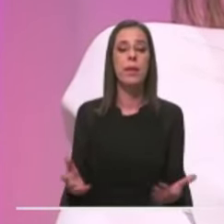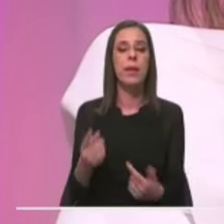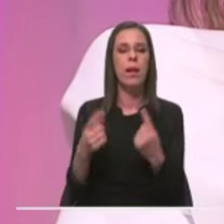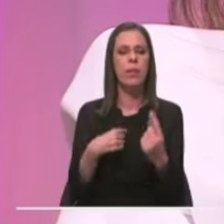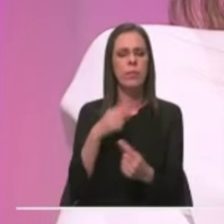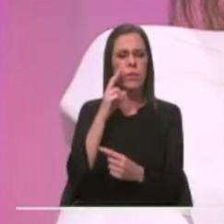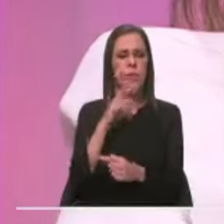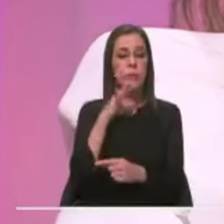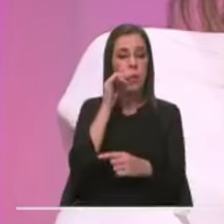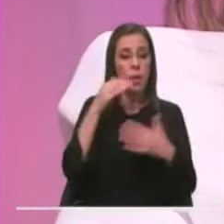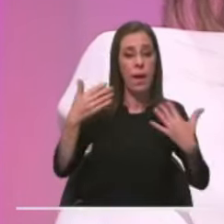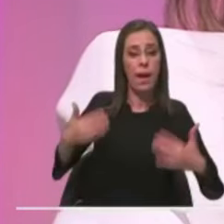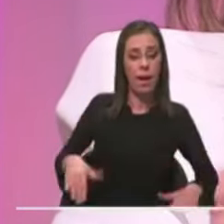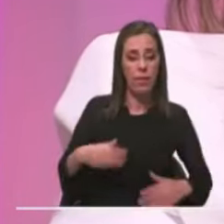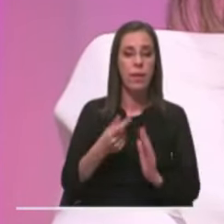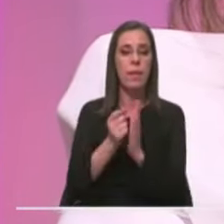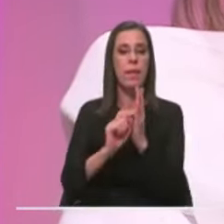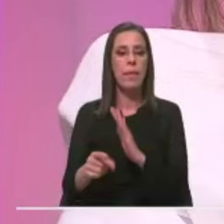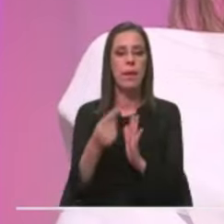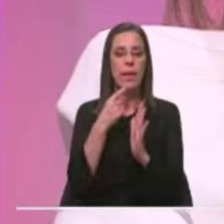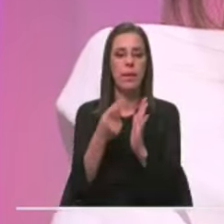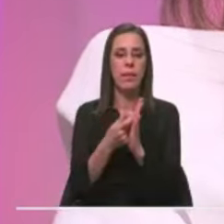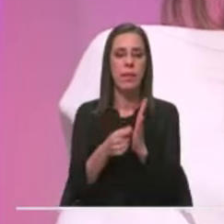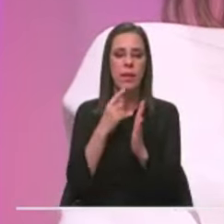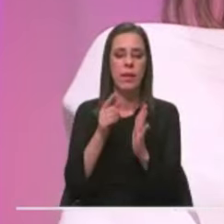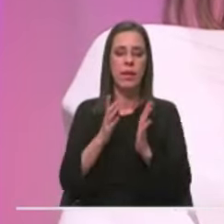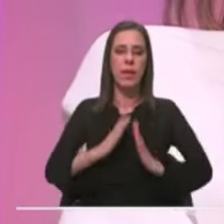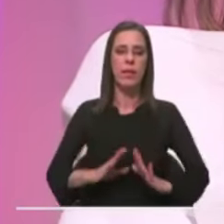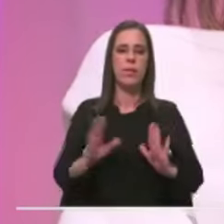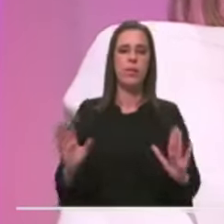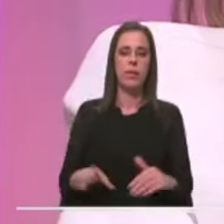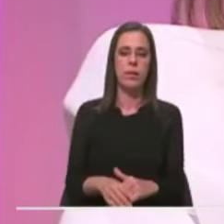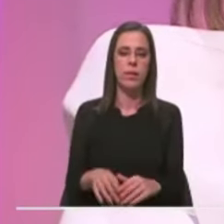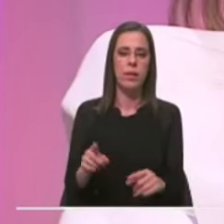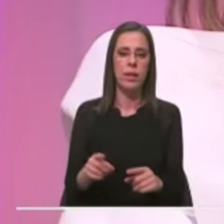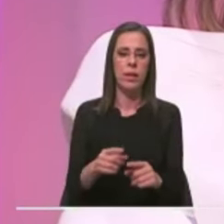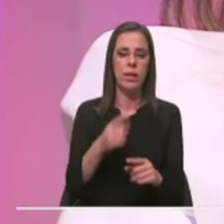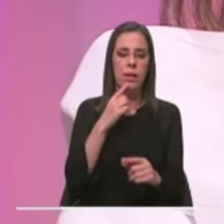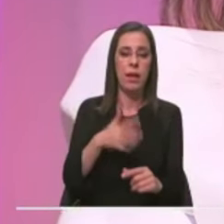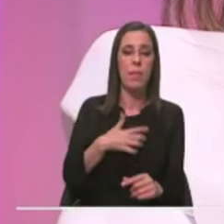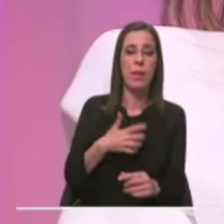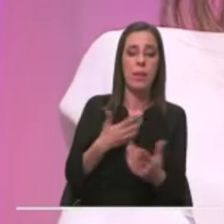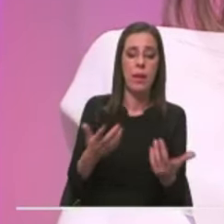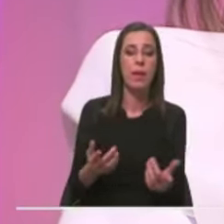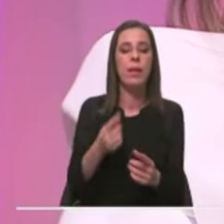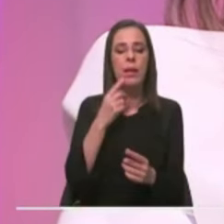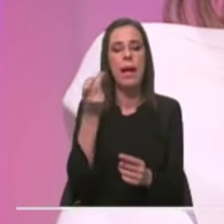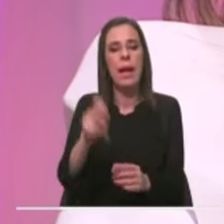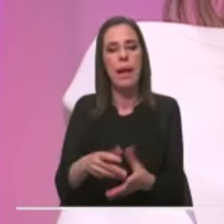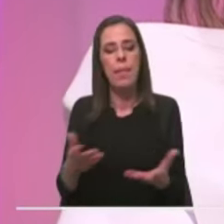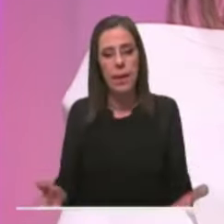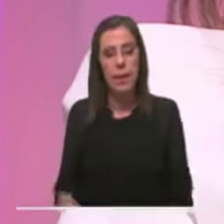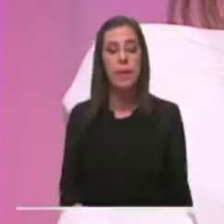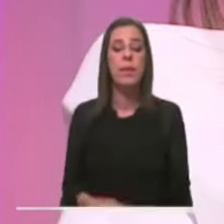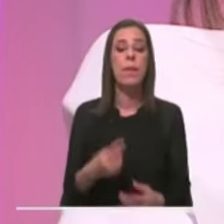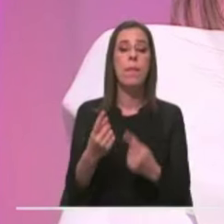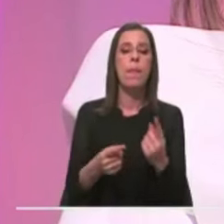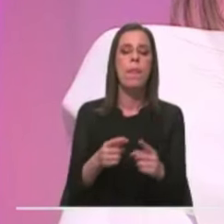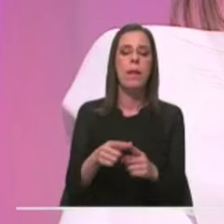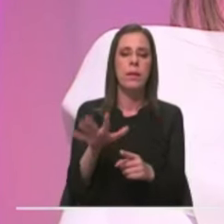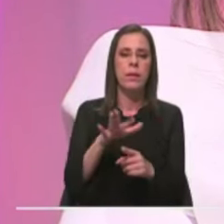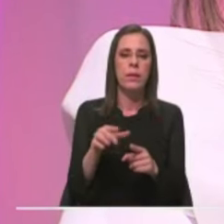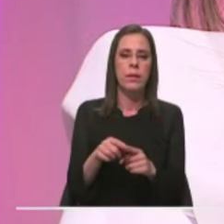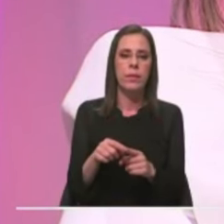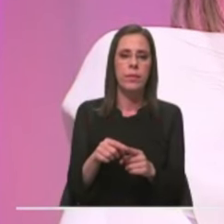às vezes vejo os pais Aflitos e eu mando uma mensagenzinha fico descansado que isto é uma birrinha tá a ver aparece quando foi também o caso